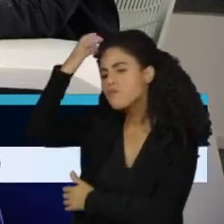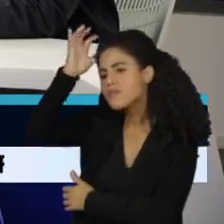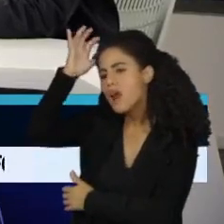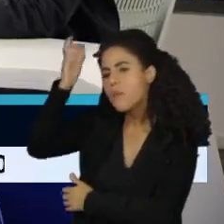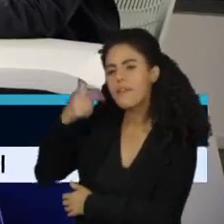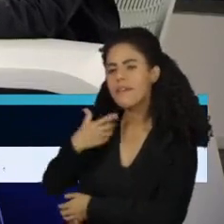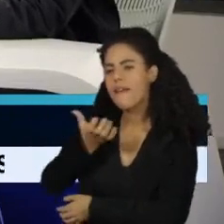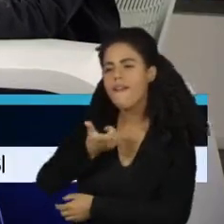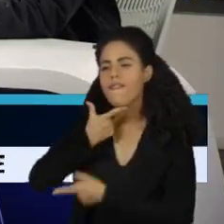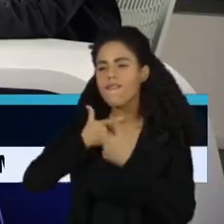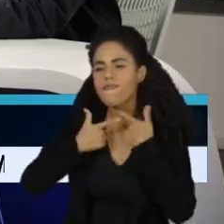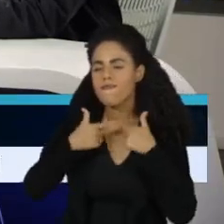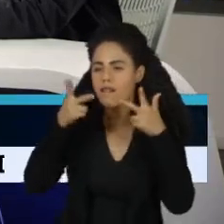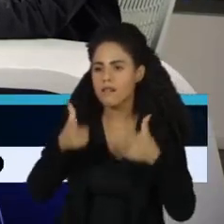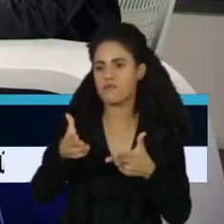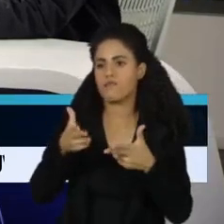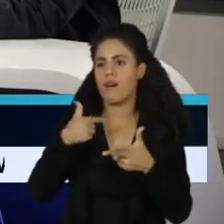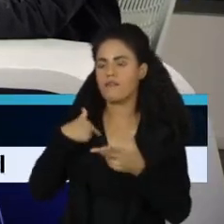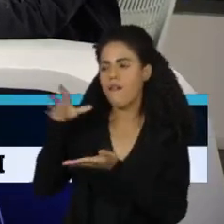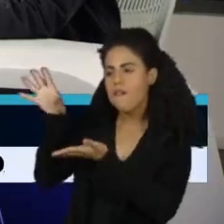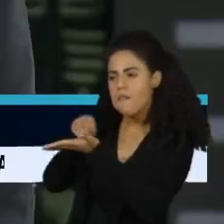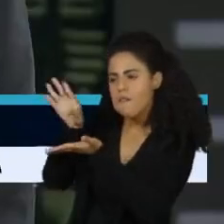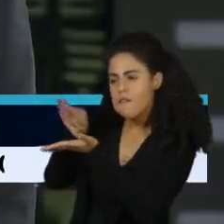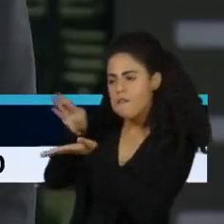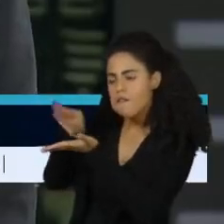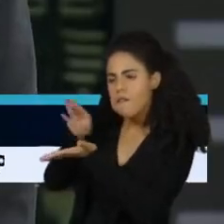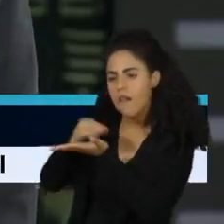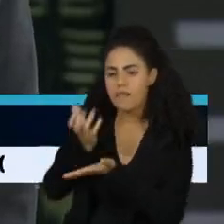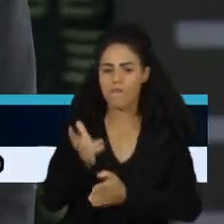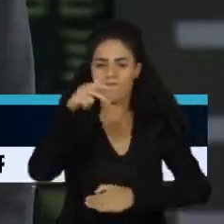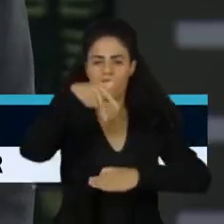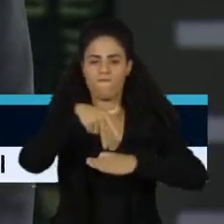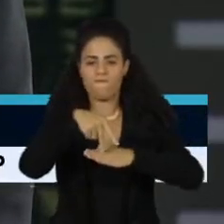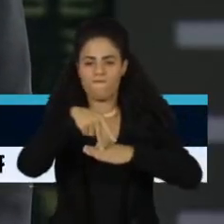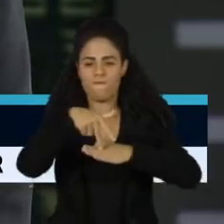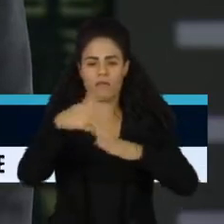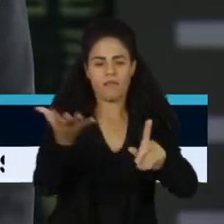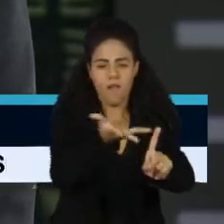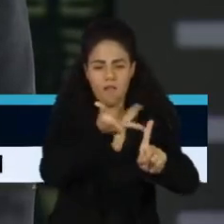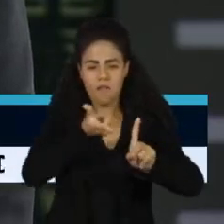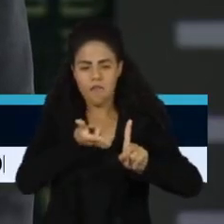que se possa formar alguma espécie